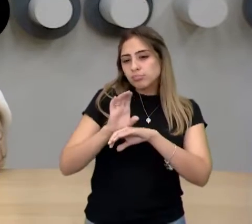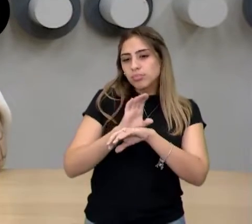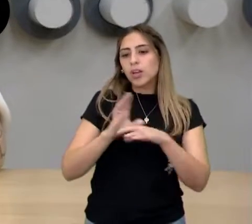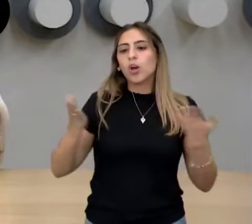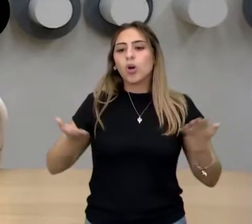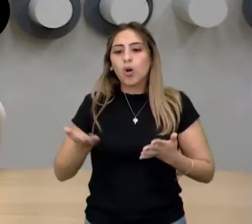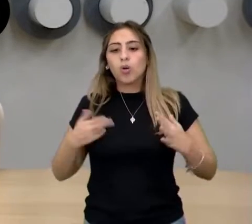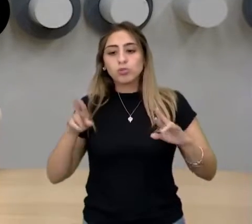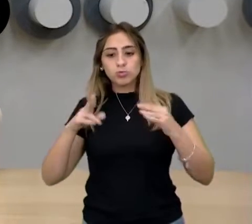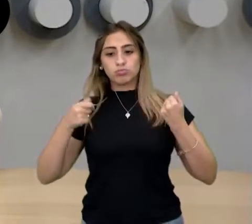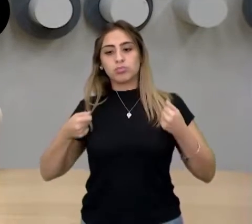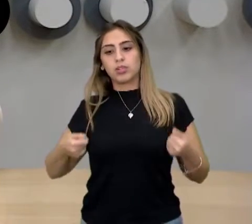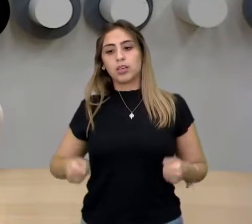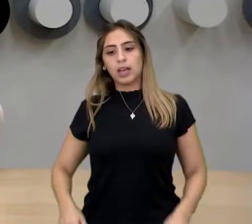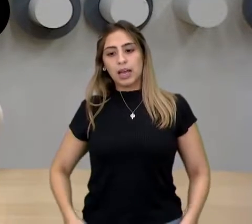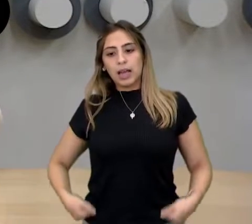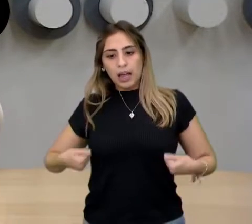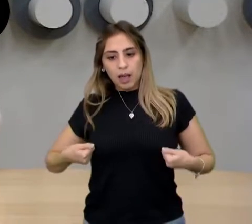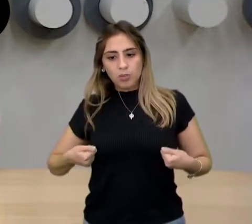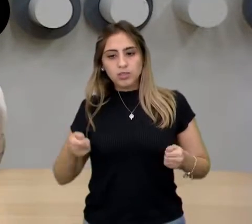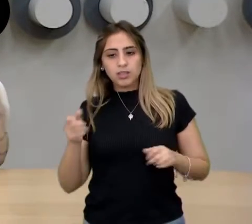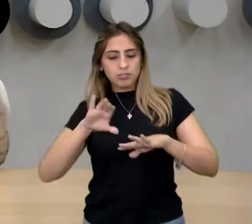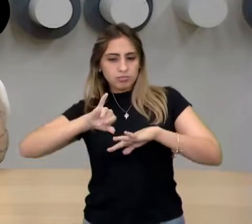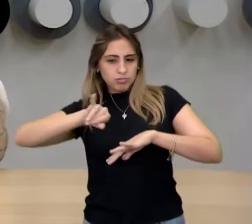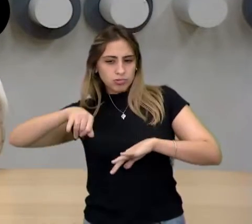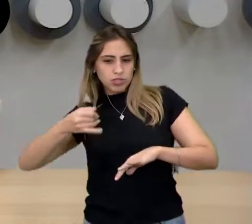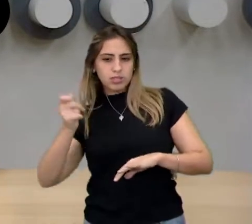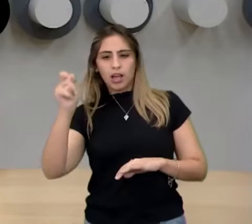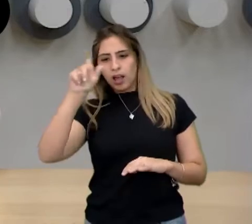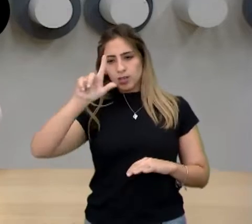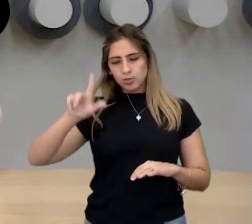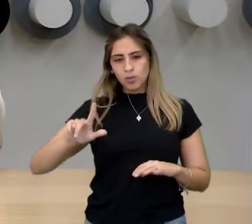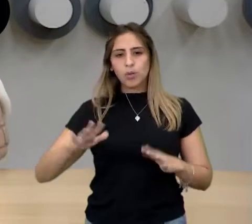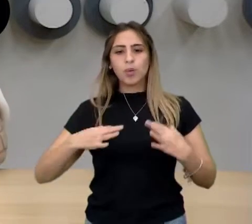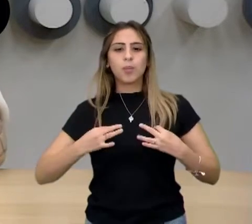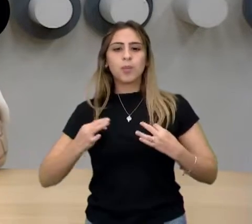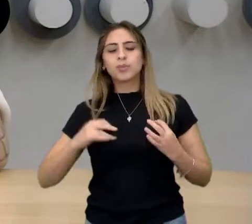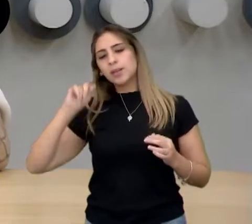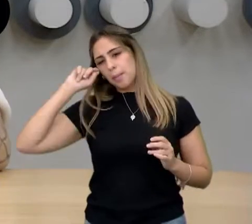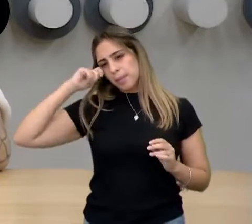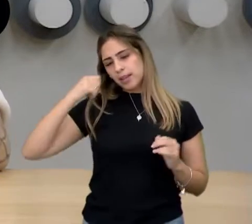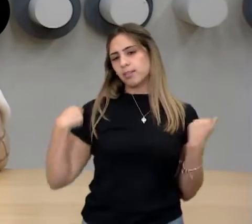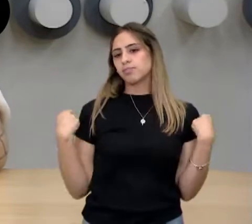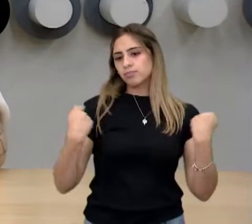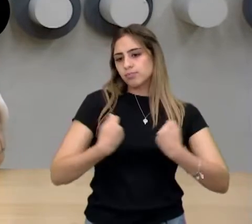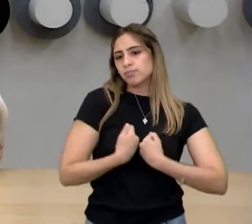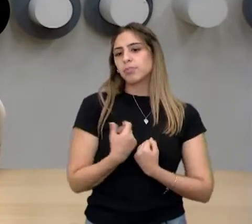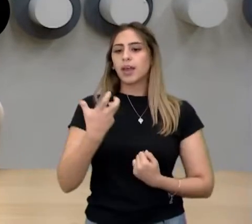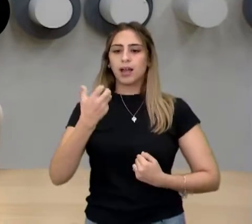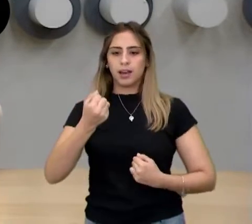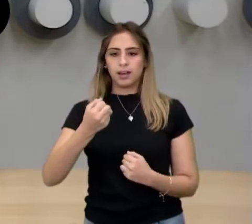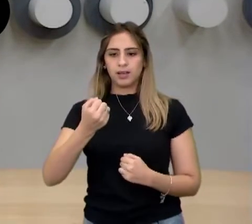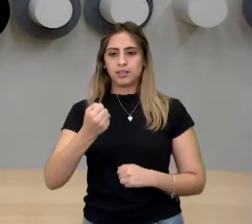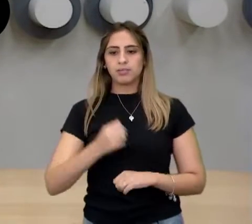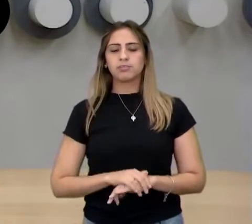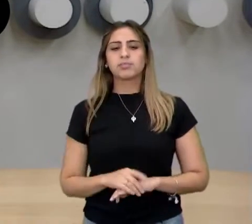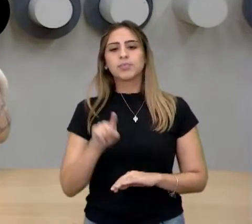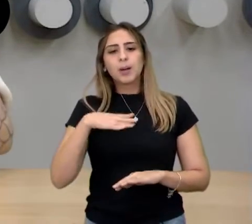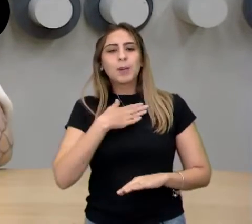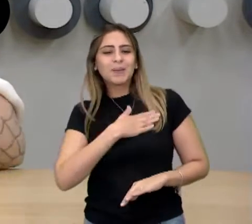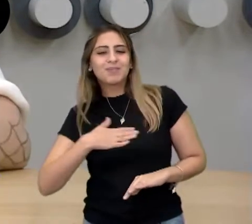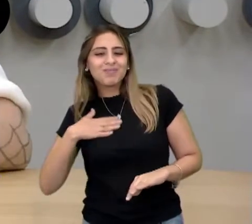eu visto uma calça jeans azul, uma blusa preta e um agasalho de cor branca. É um